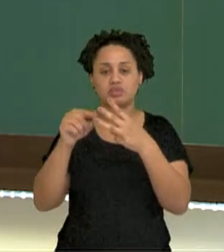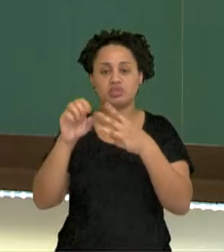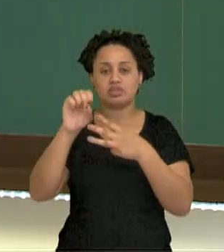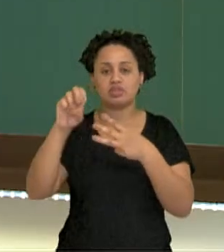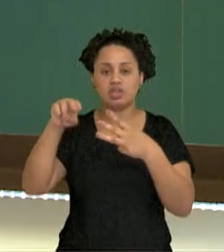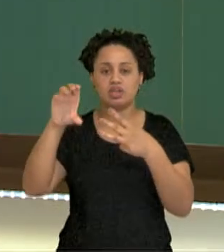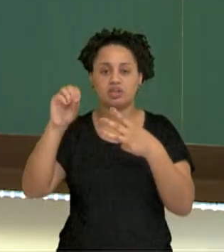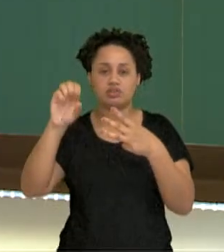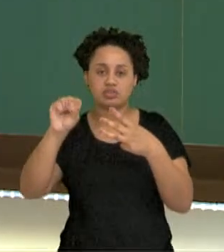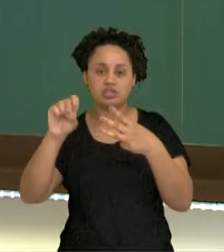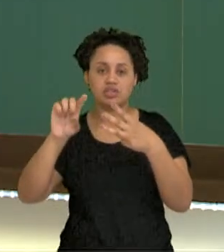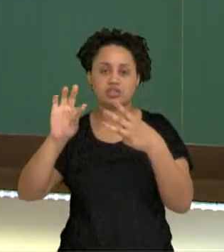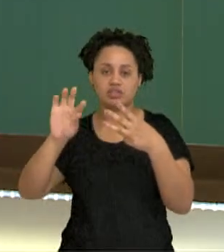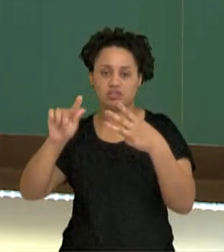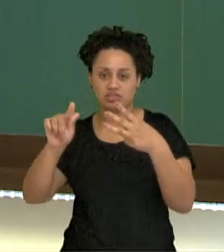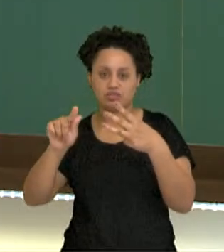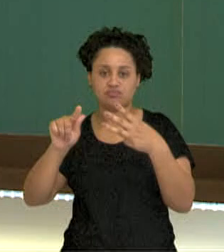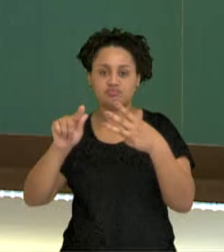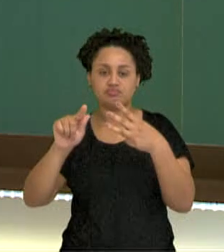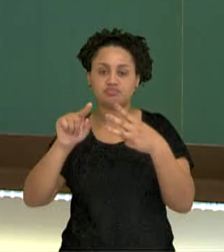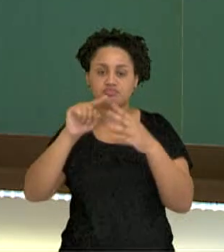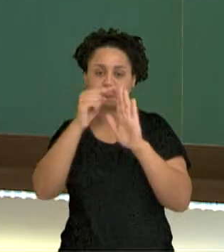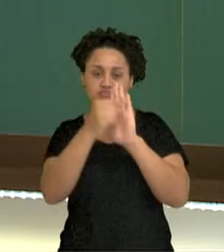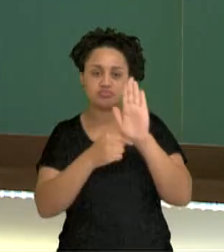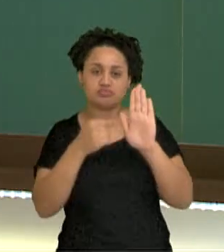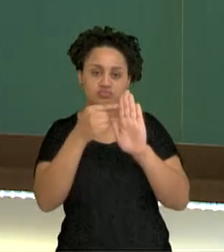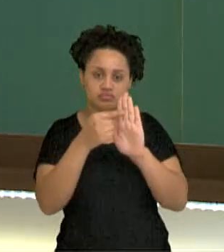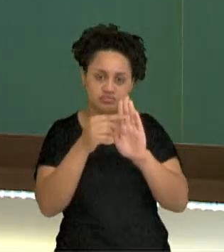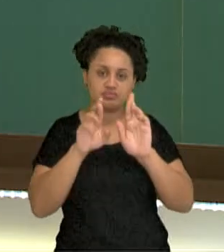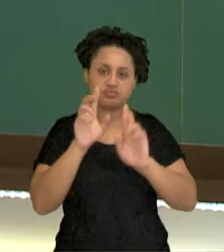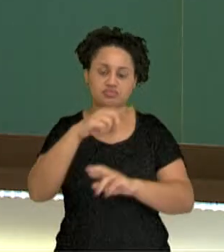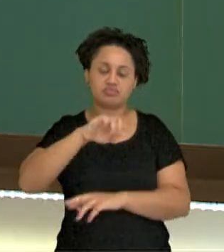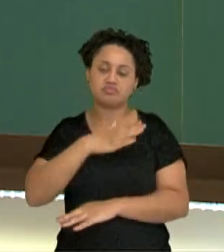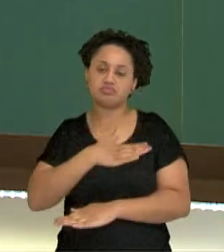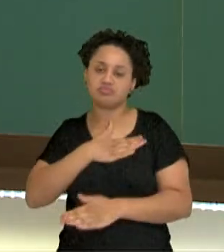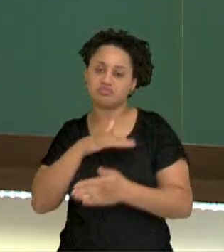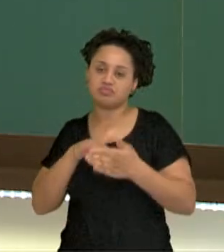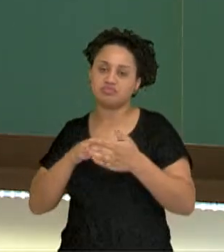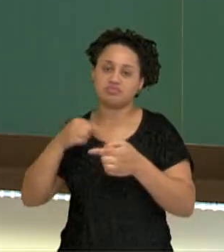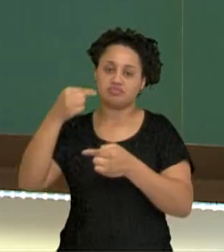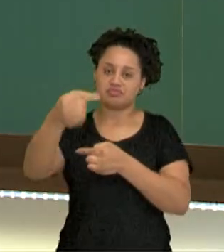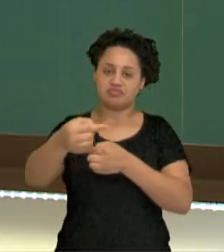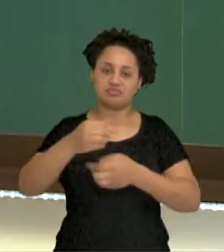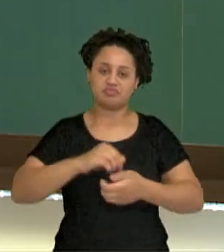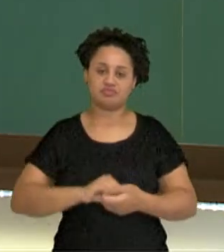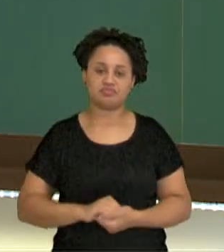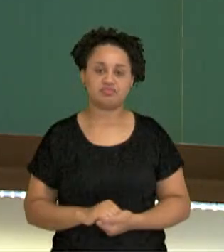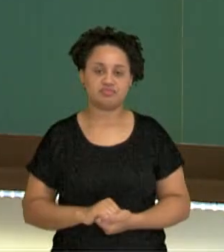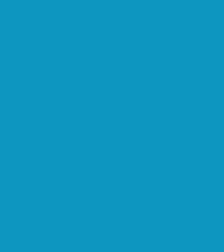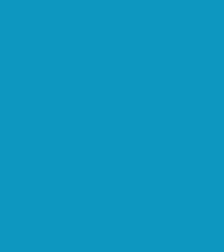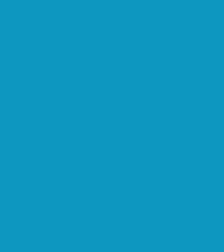seno, cosseno e tangente na circunferência trigonométrica. Espero que vocês tenham gostado. Até breve!